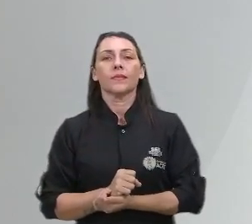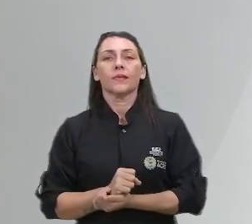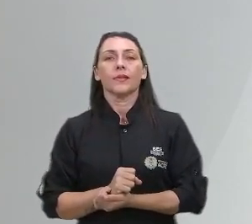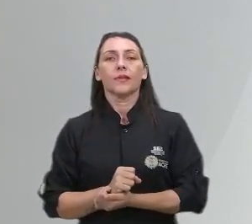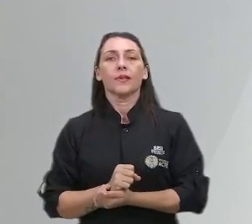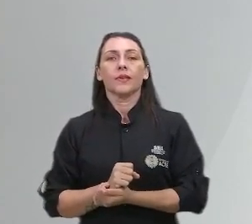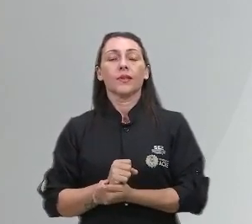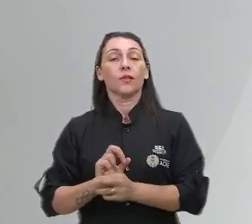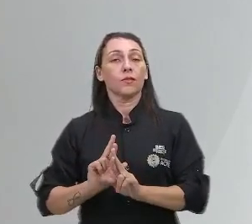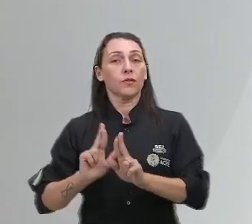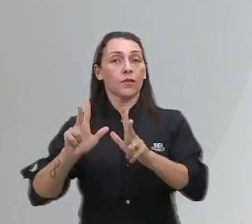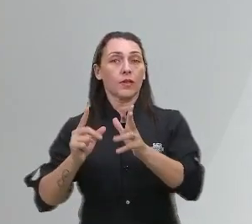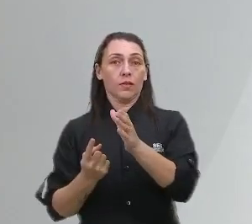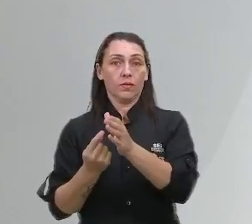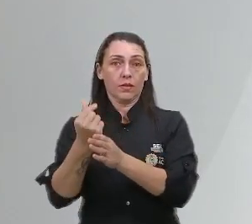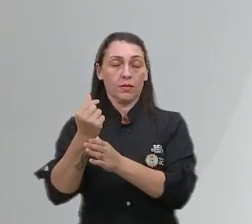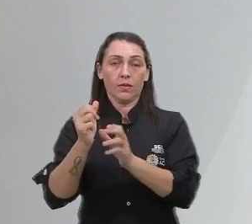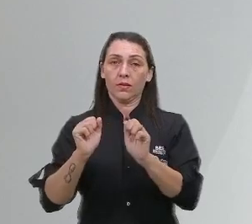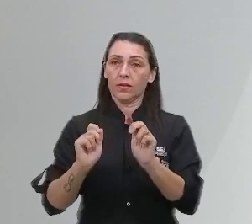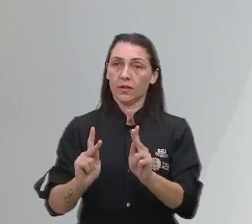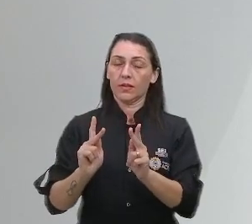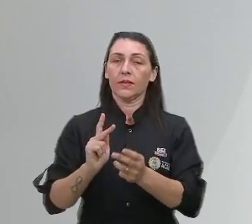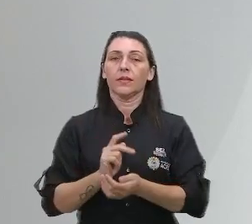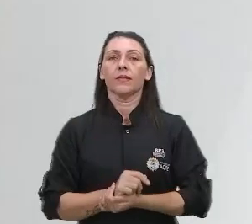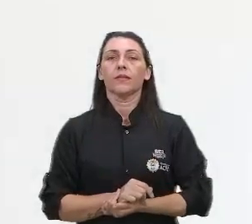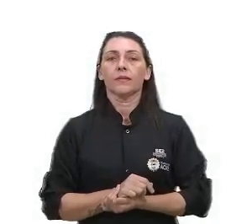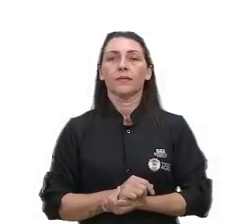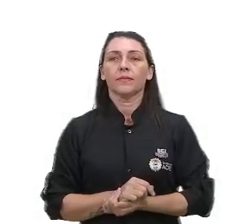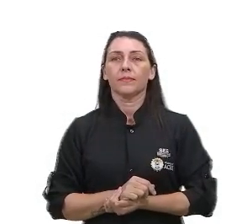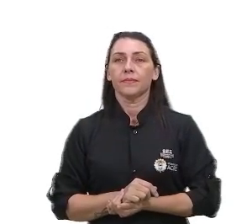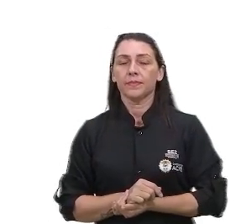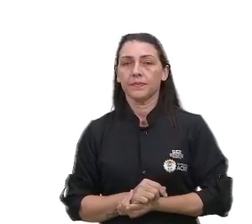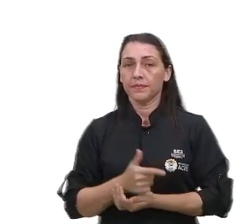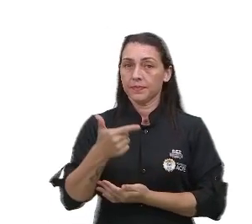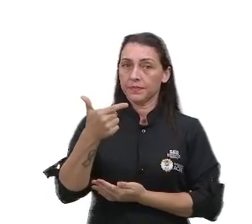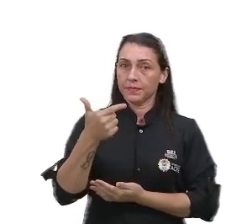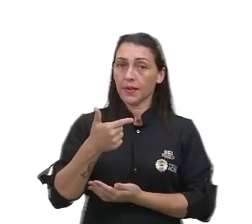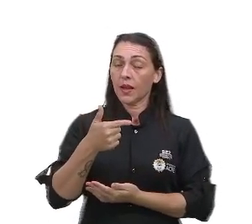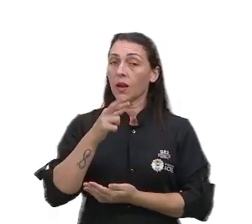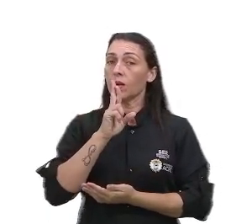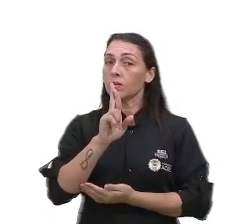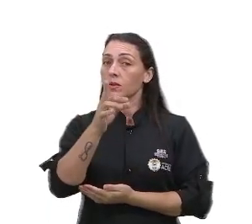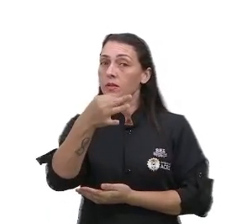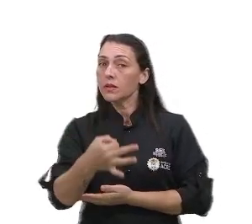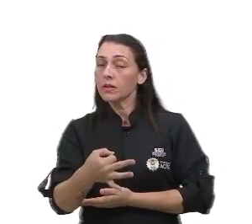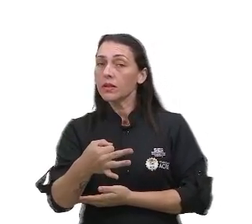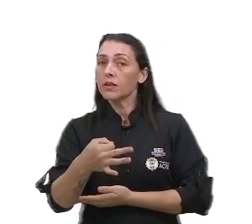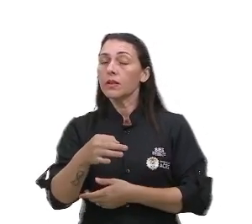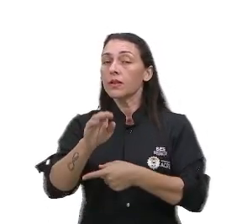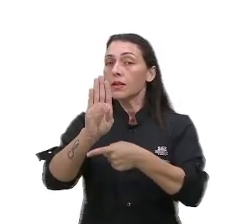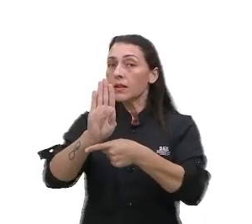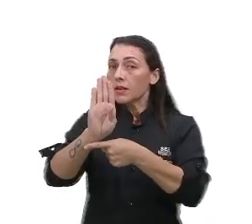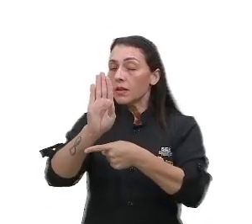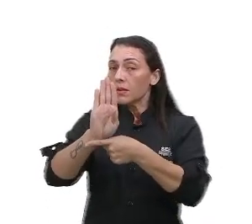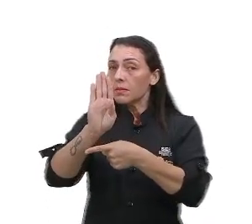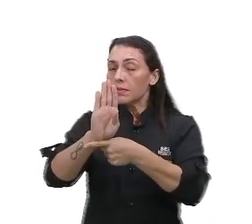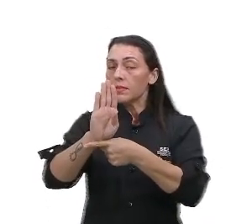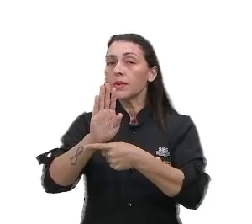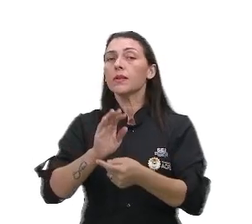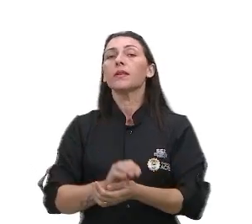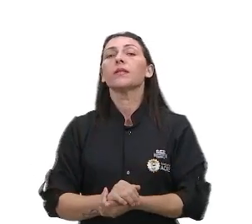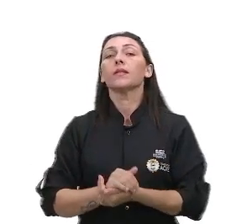o capitalismo, ok? Vamos lá, então. Qual é a alternativa correta? Letra B, como eu